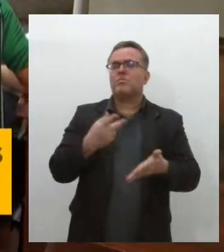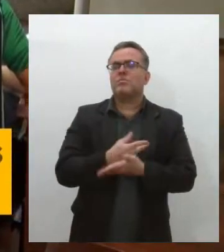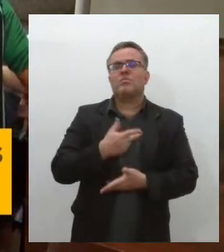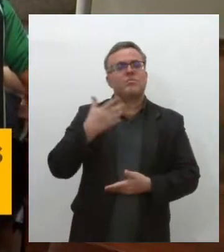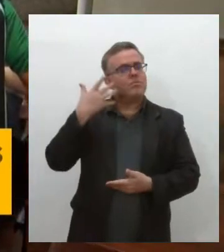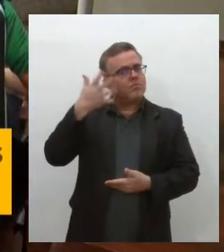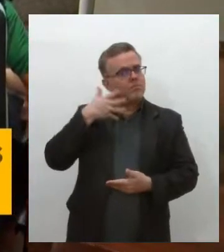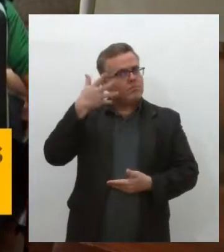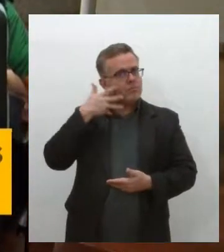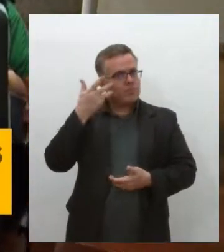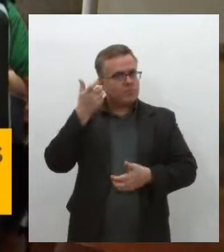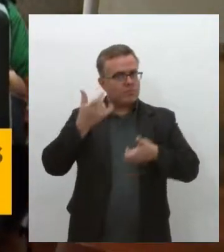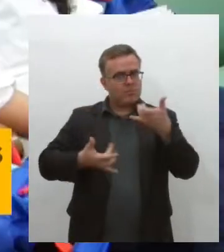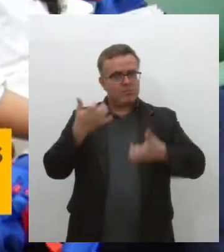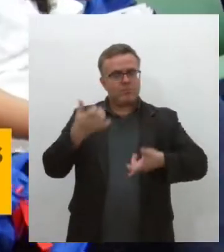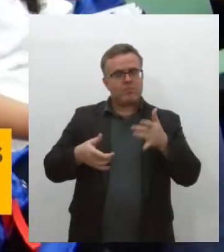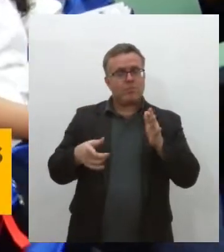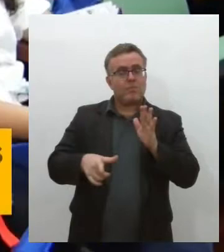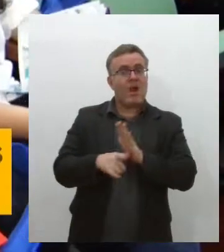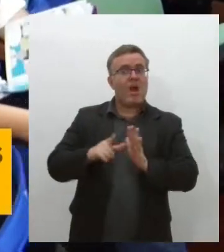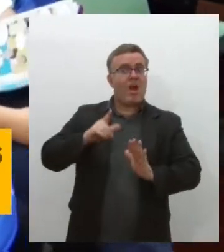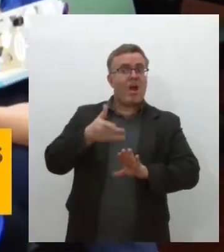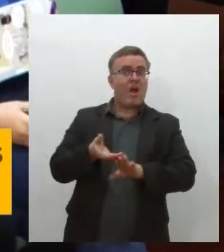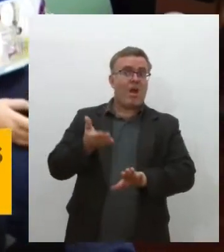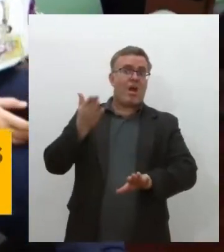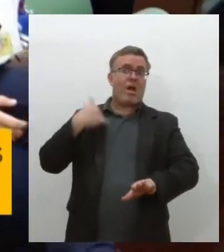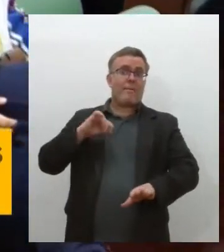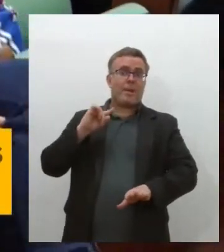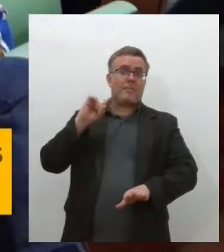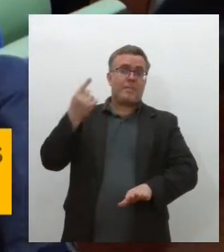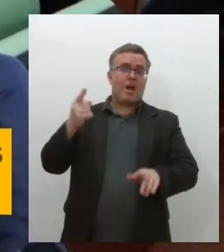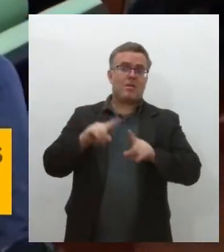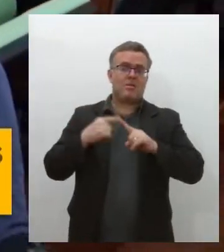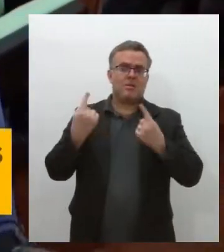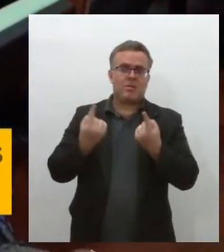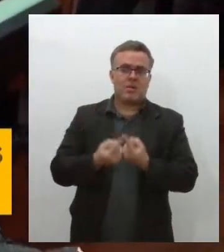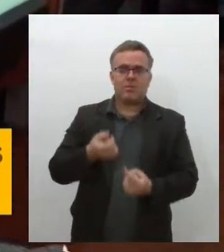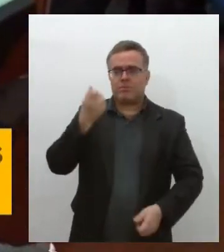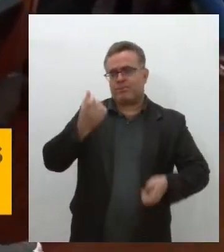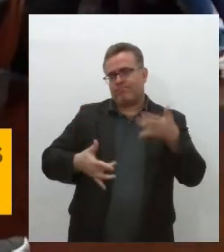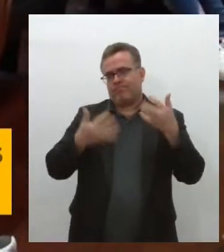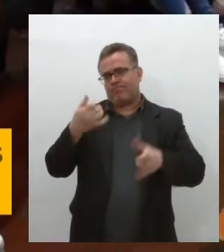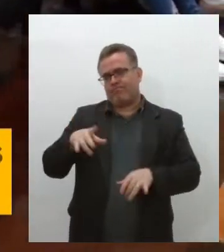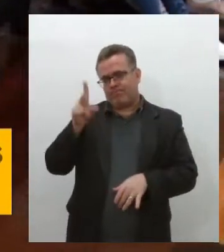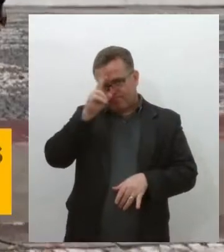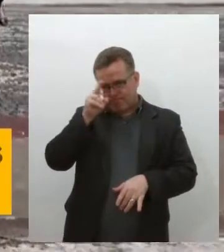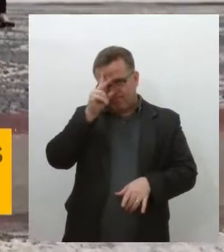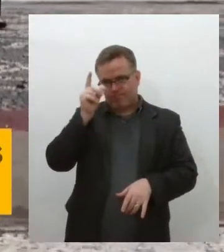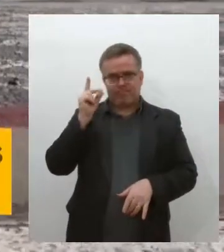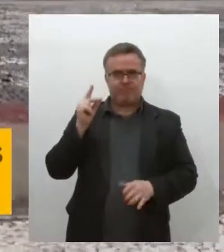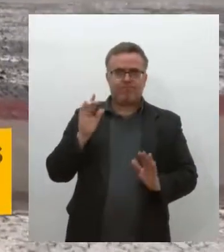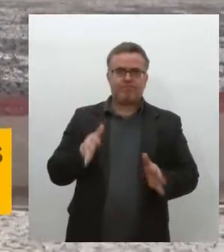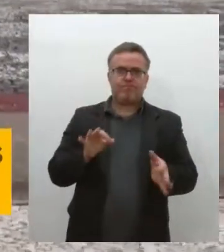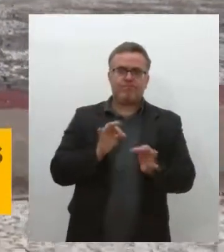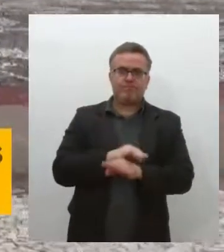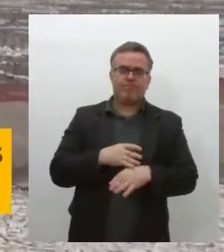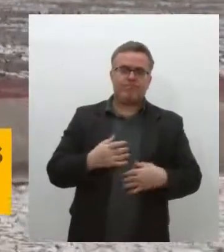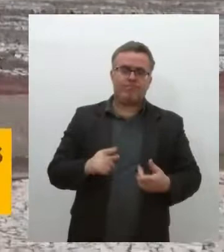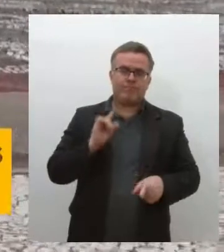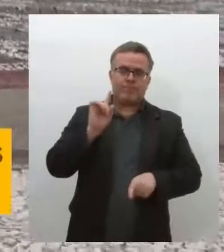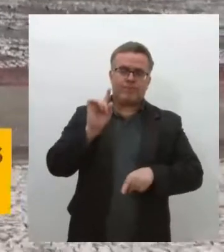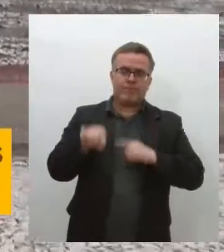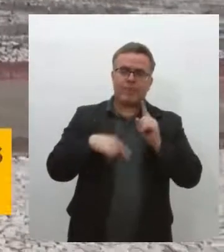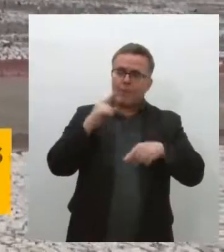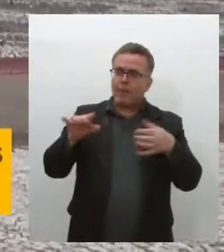primeiras sessões plenárias do Estado. Aqui os alunos ouviram um pouco da história do Legislativo sergipano. Em seguida, os